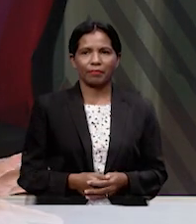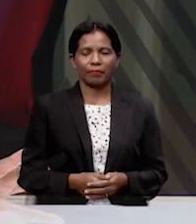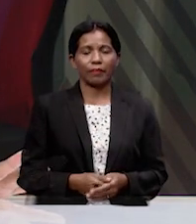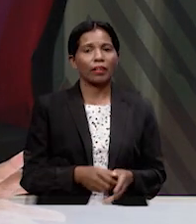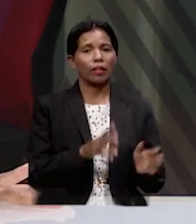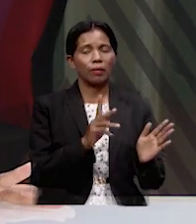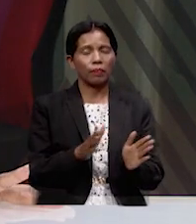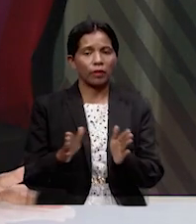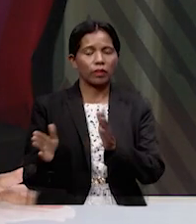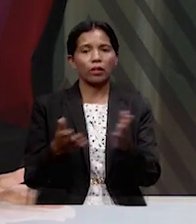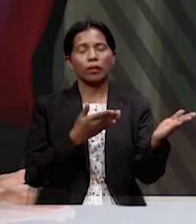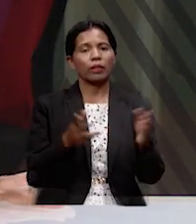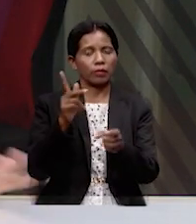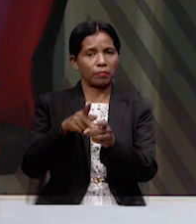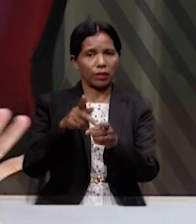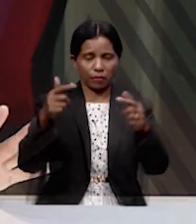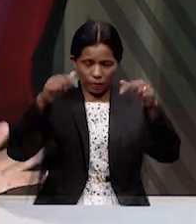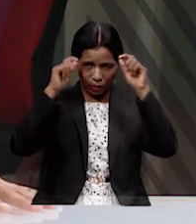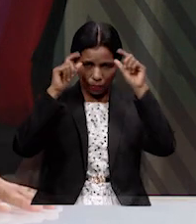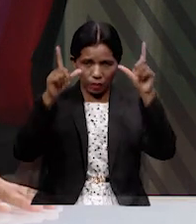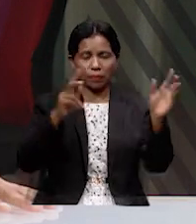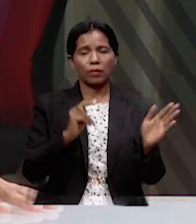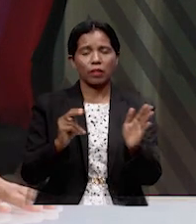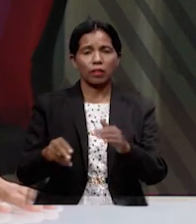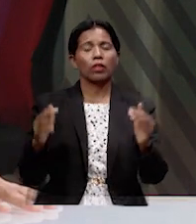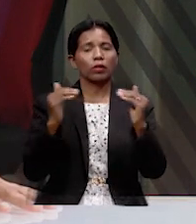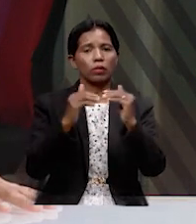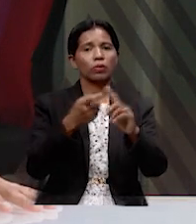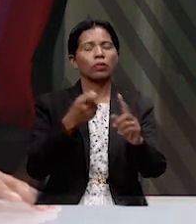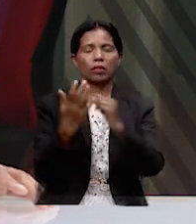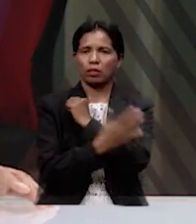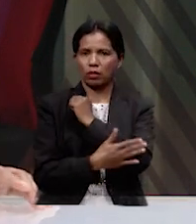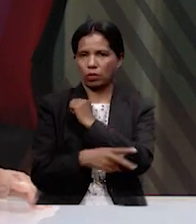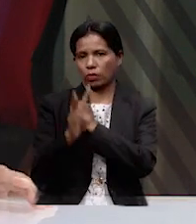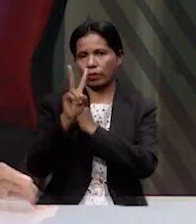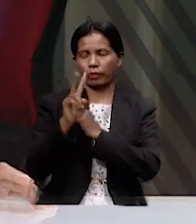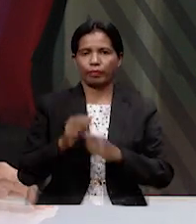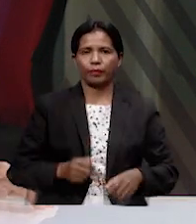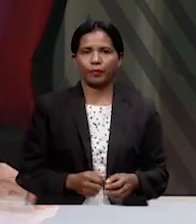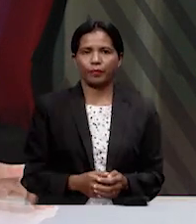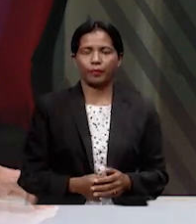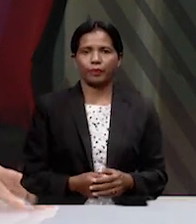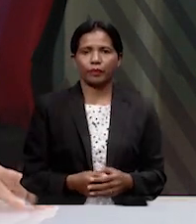processo da Greater Sunrise, Mai Timor-Leste precisa consenso, Rusina Sanroa.